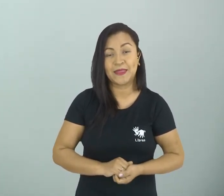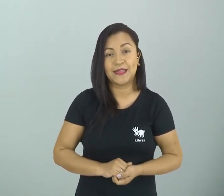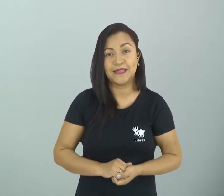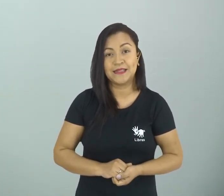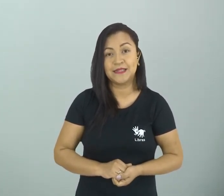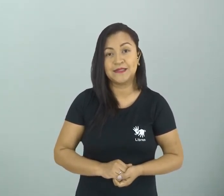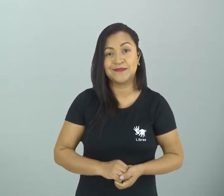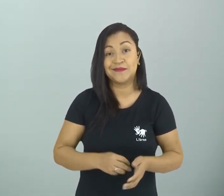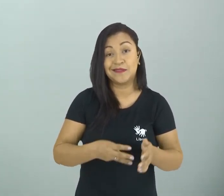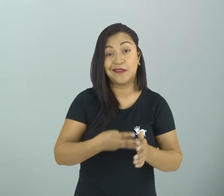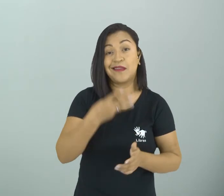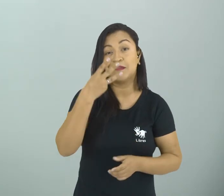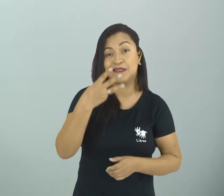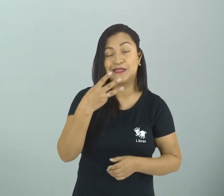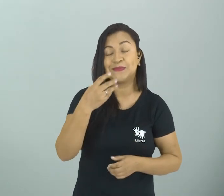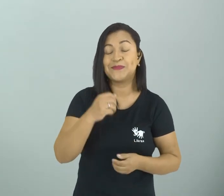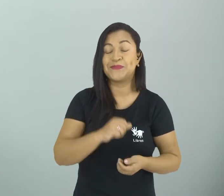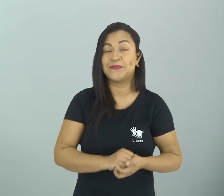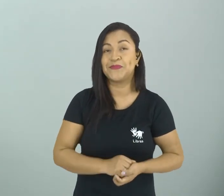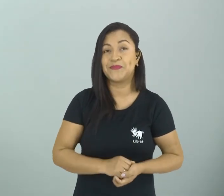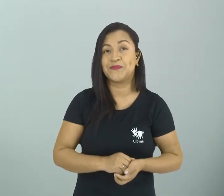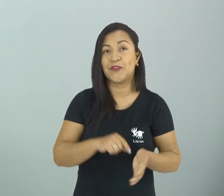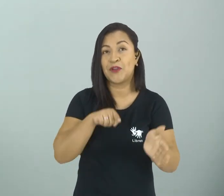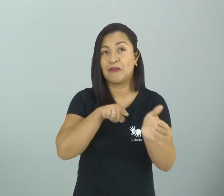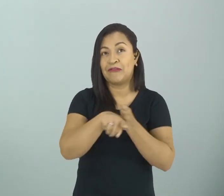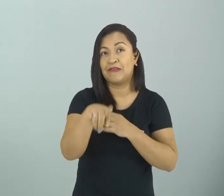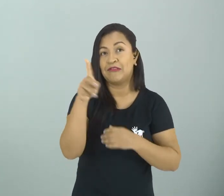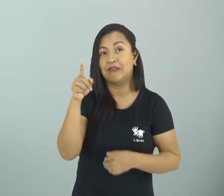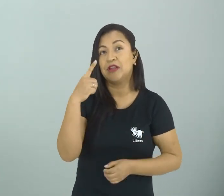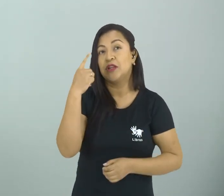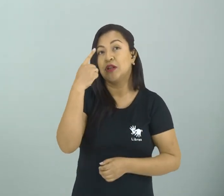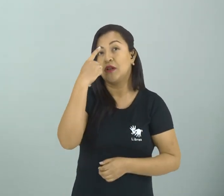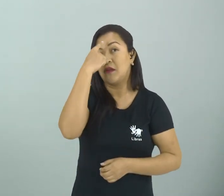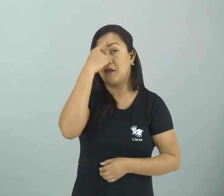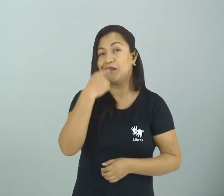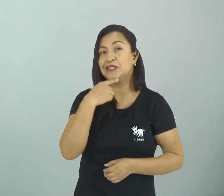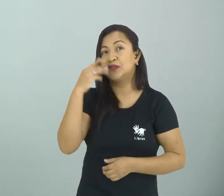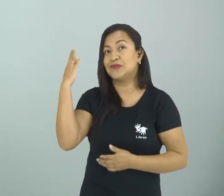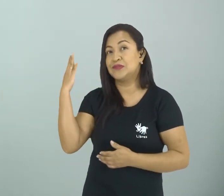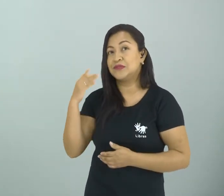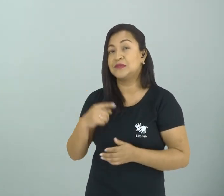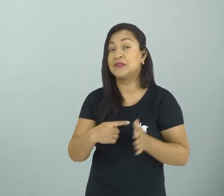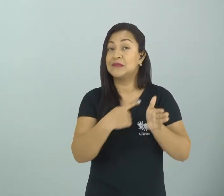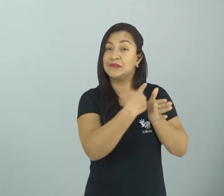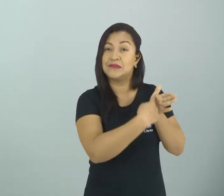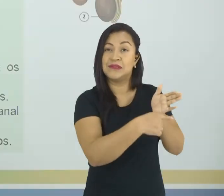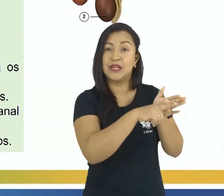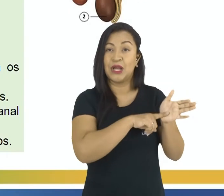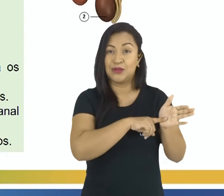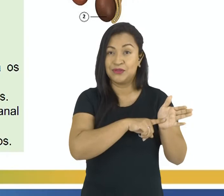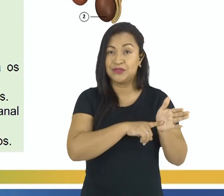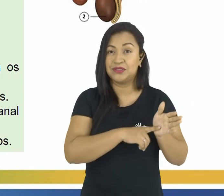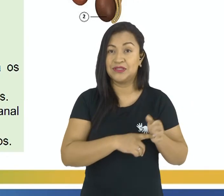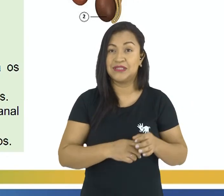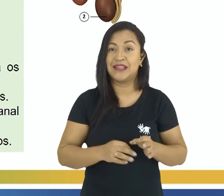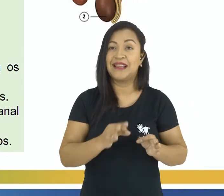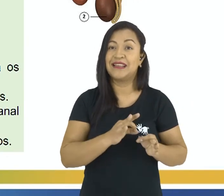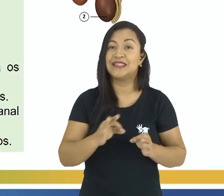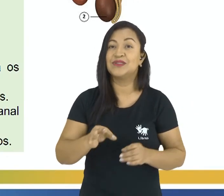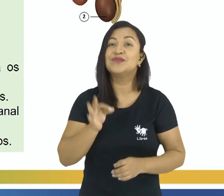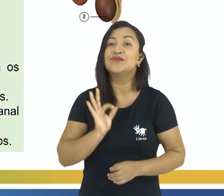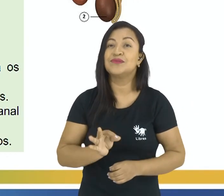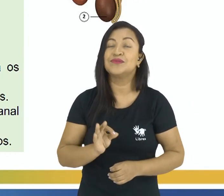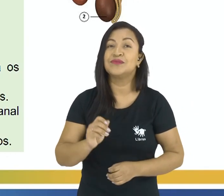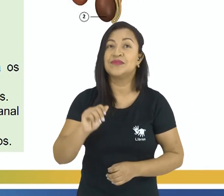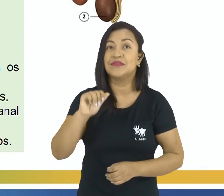E a terceira pergunta, observe a figura ao lado e marque a alternativa que corresponde à sequência correta.